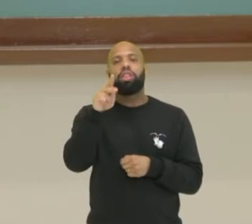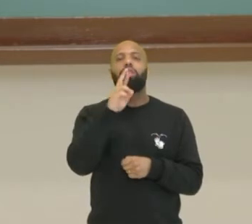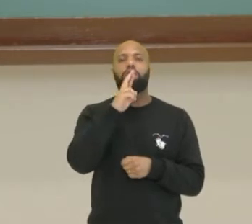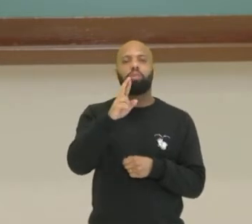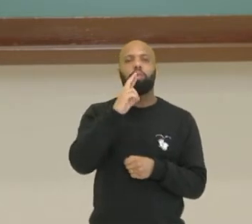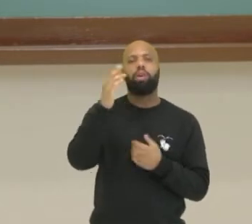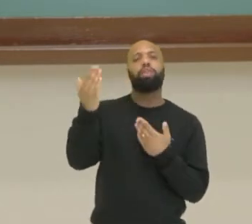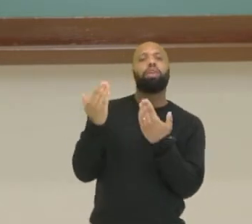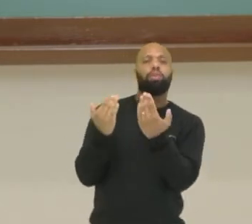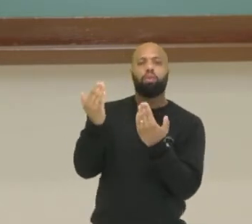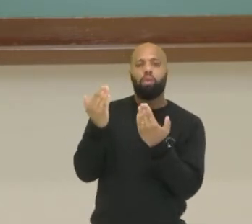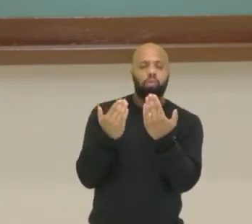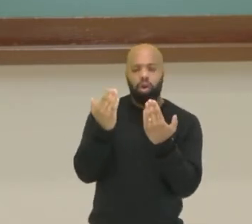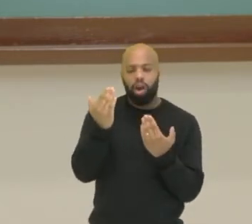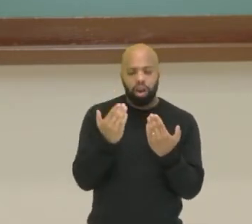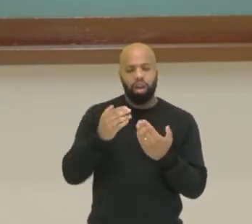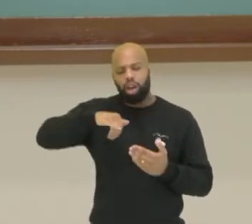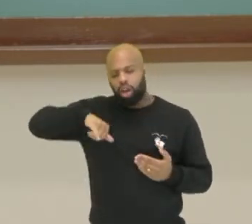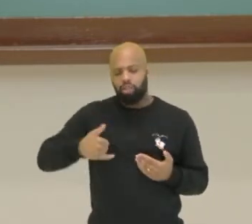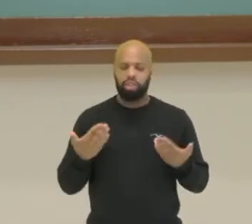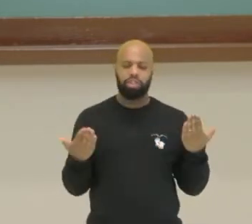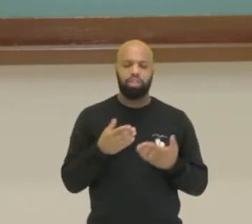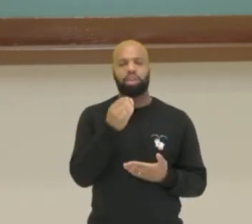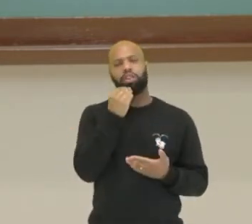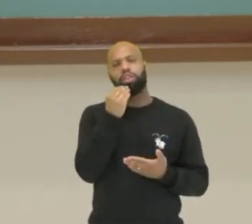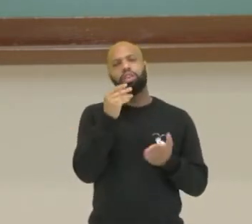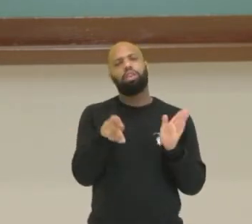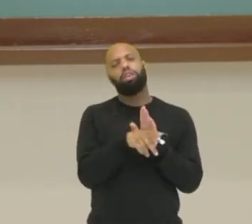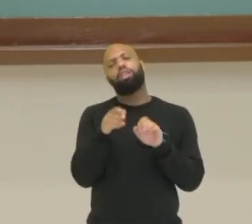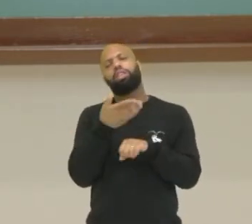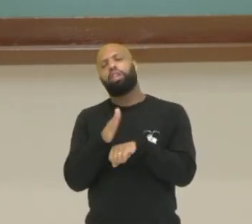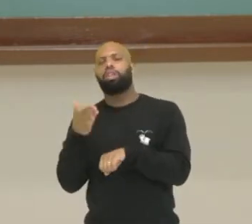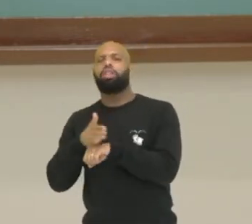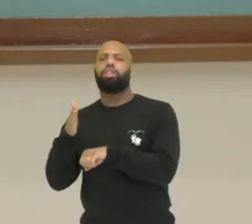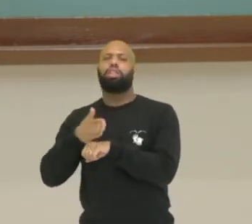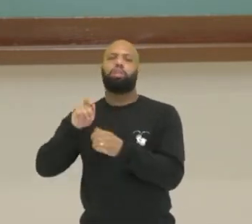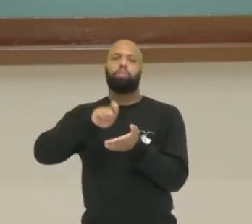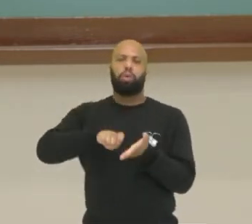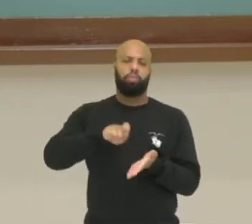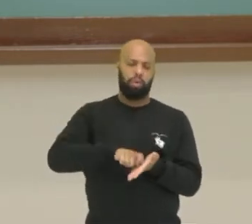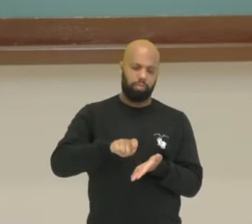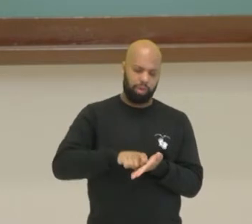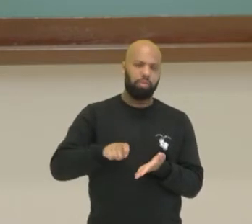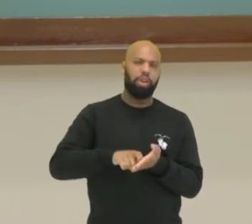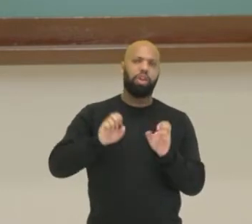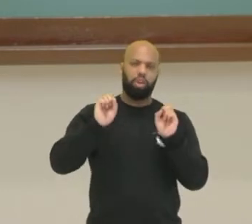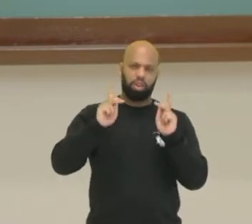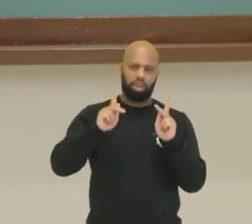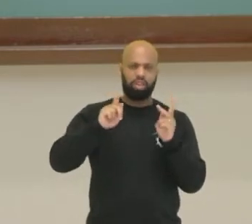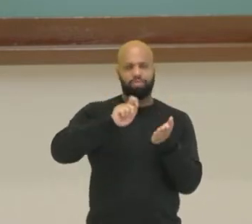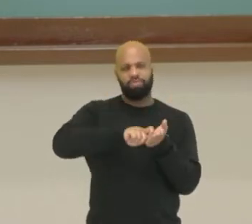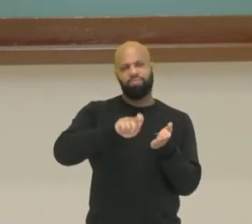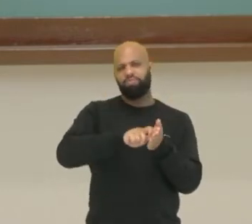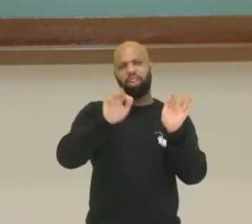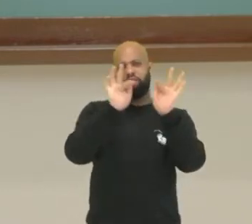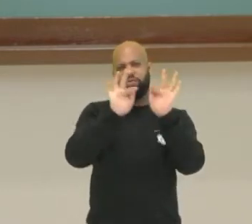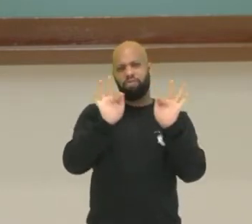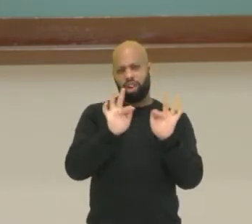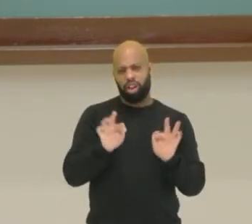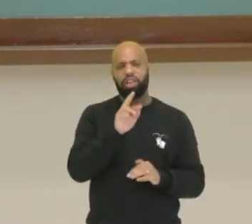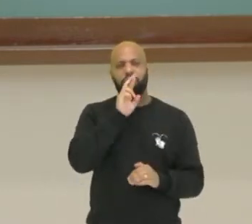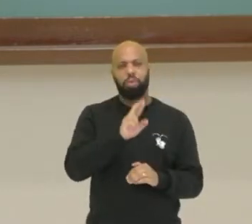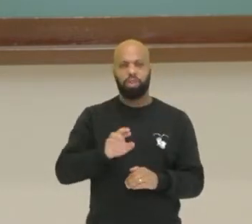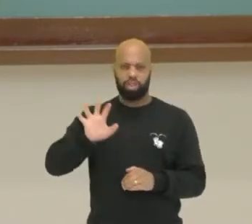atividade de aquecimento. Vocês vão ter aí mais uma oportunidade de treinar a proficiência na língua escrita, elaborando 2, 3 frases para responder a